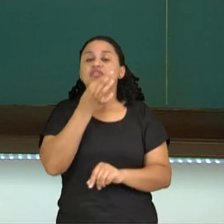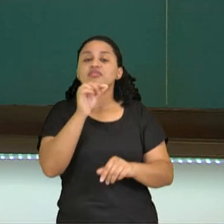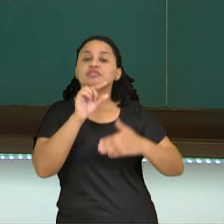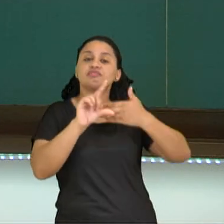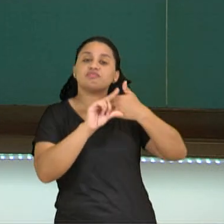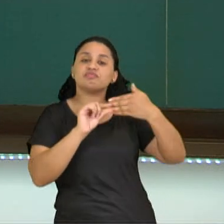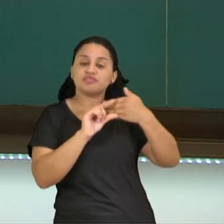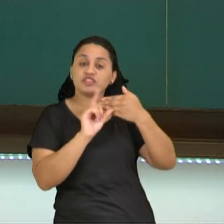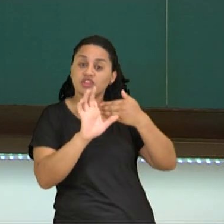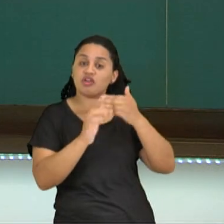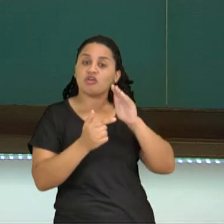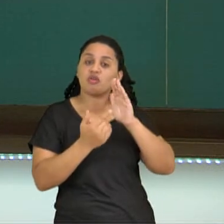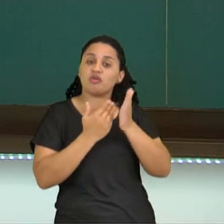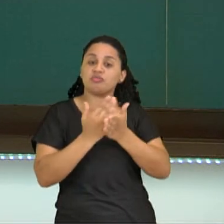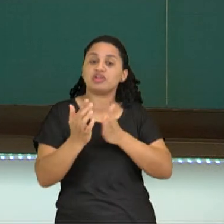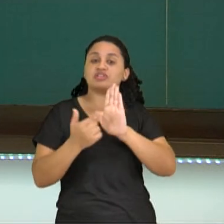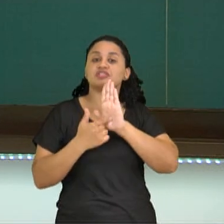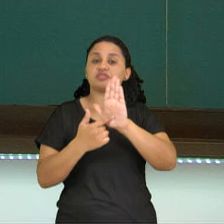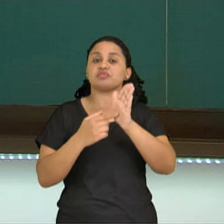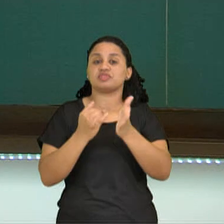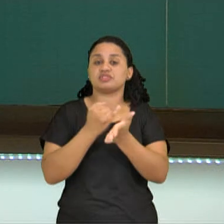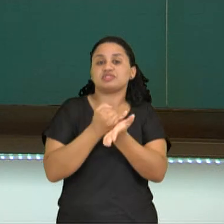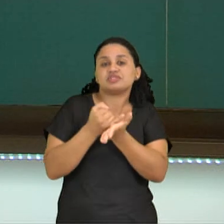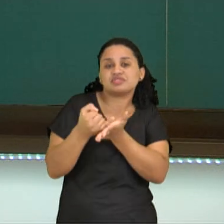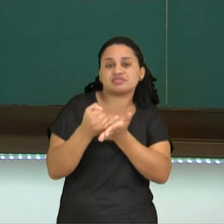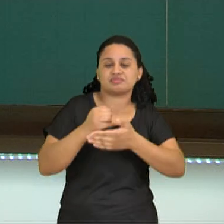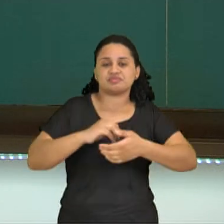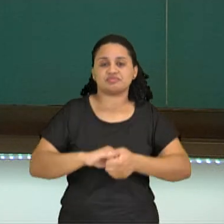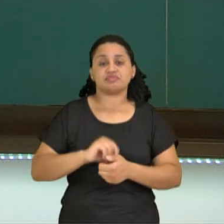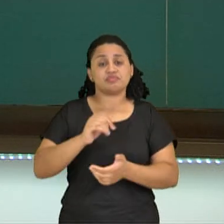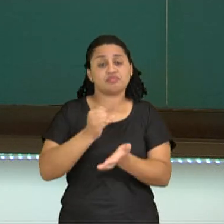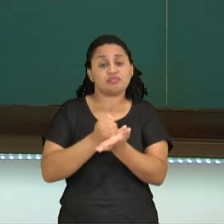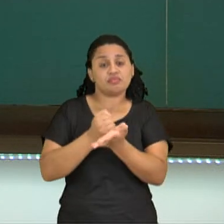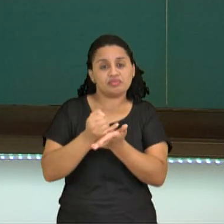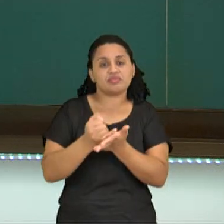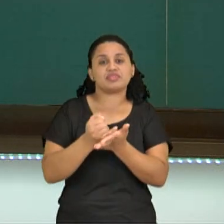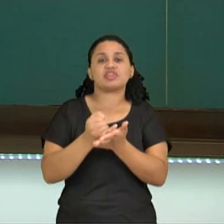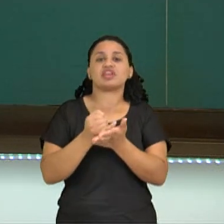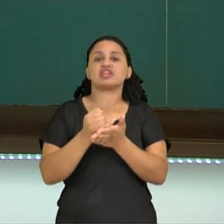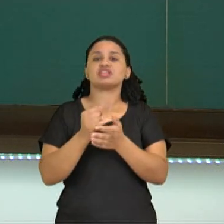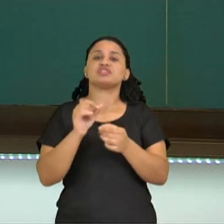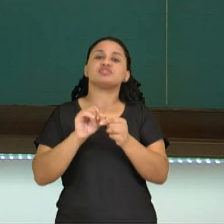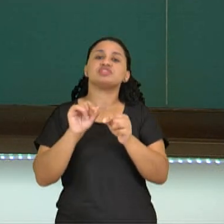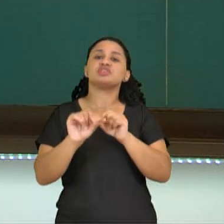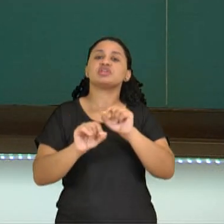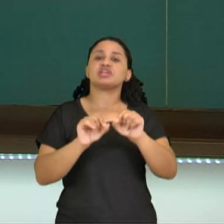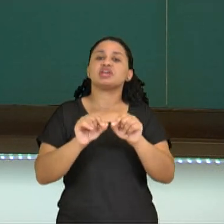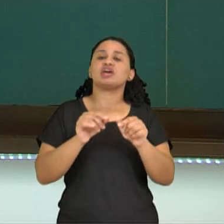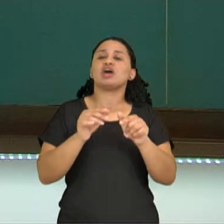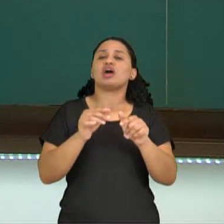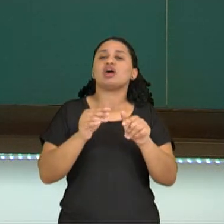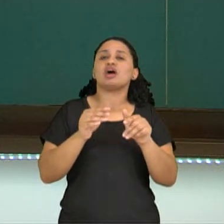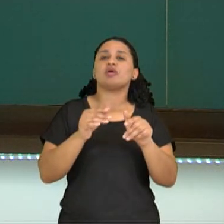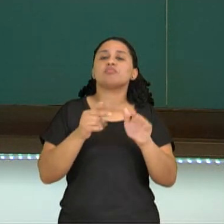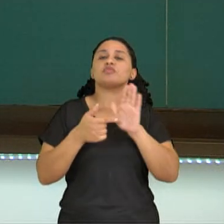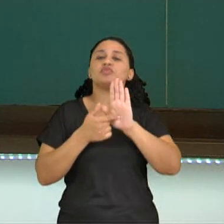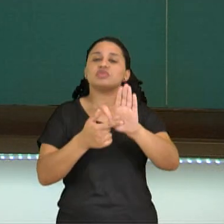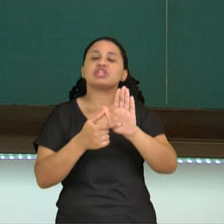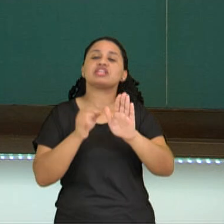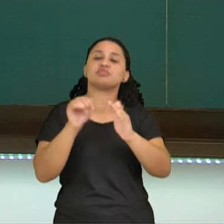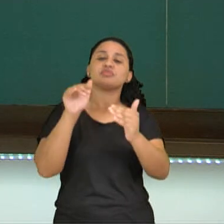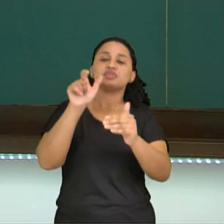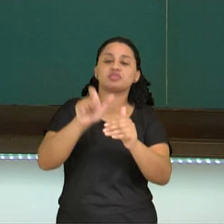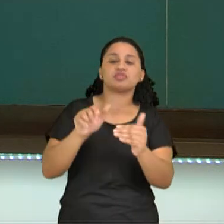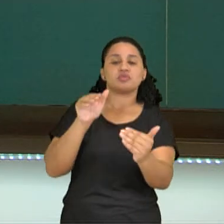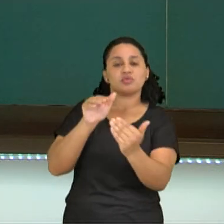autor já é dada na introdução. É na introdução que ele vai dar a tendência, você dá a entender se a pessoa é favorável